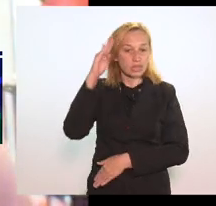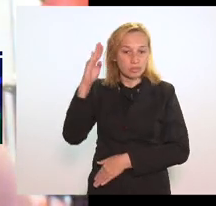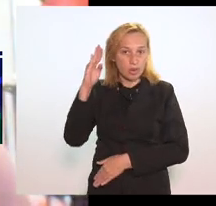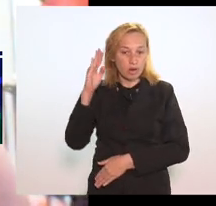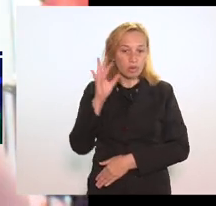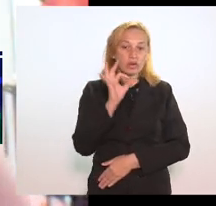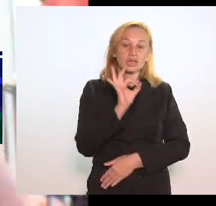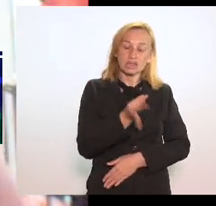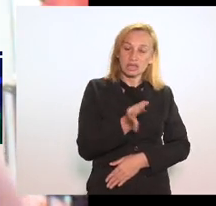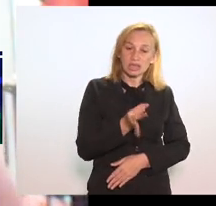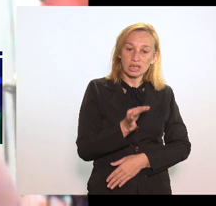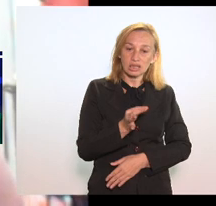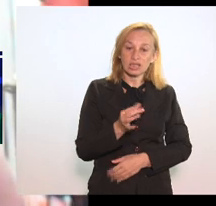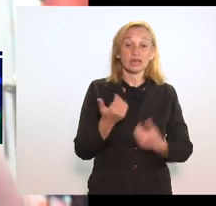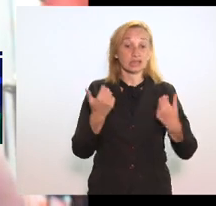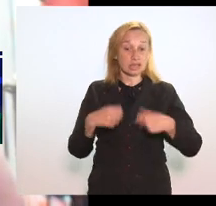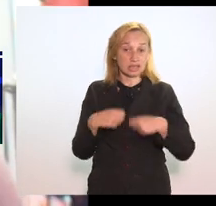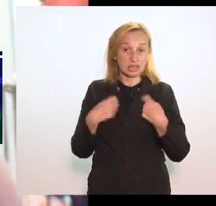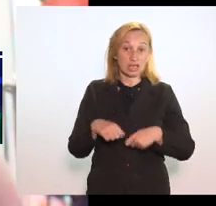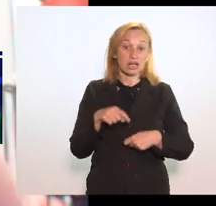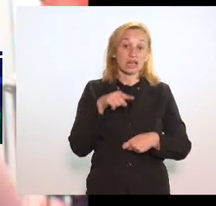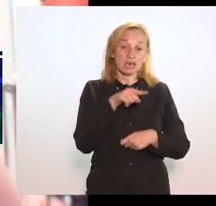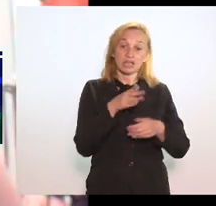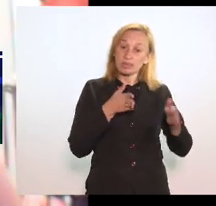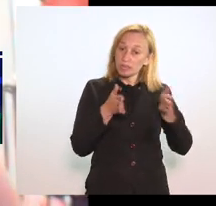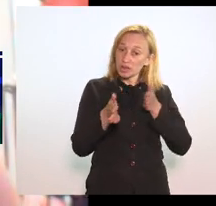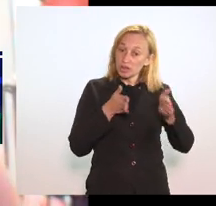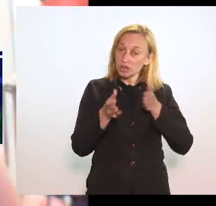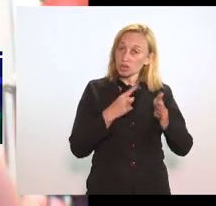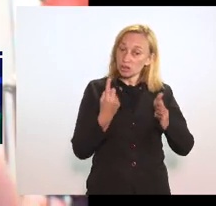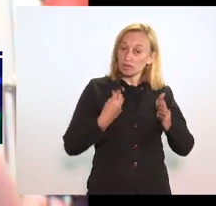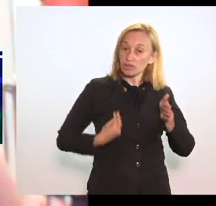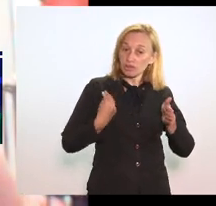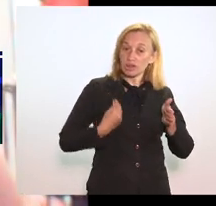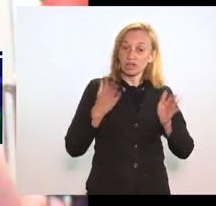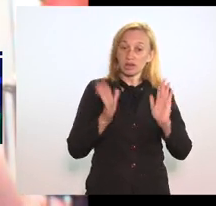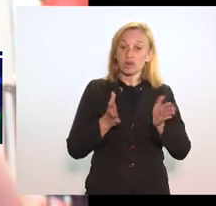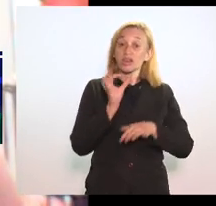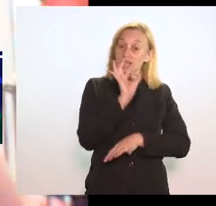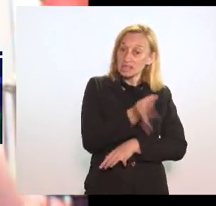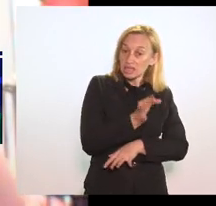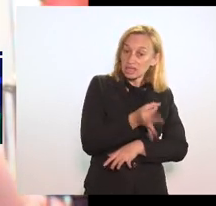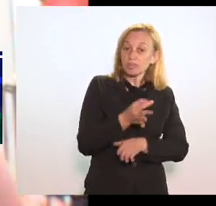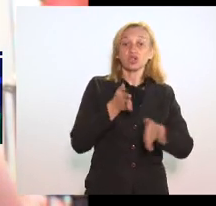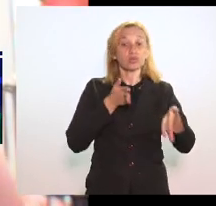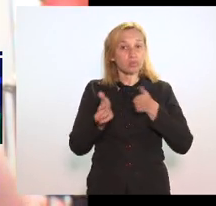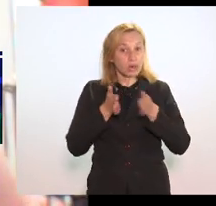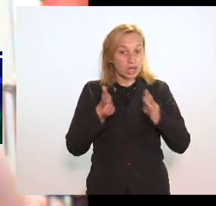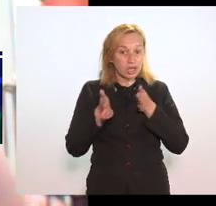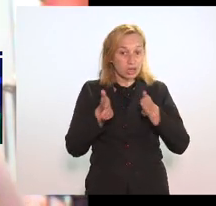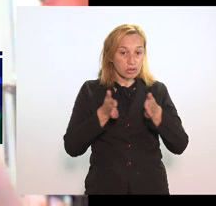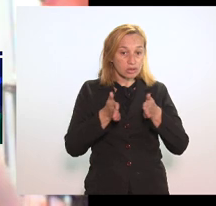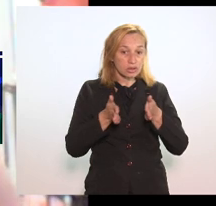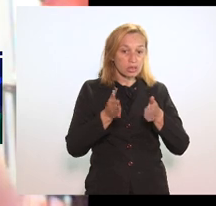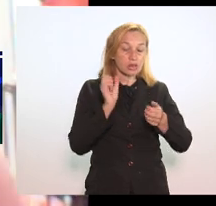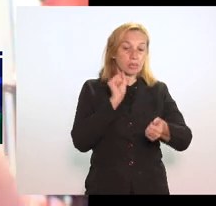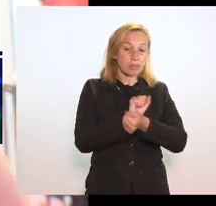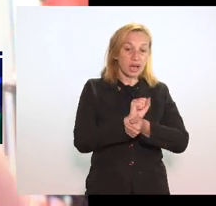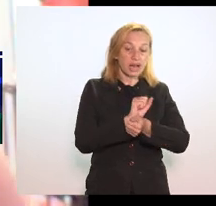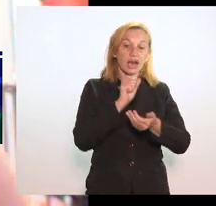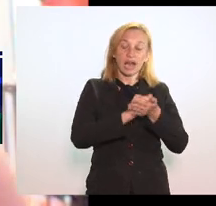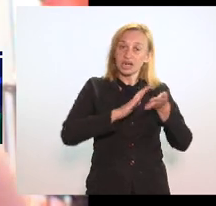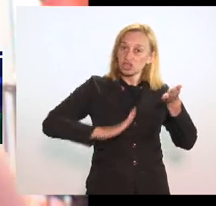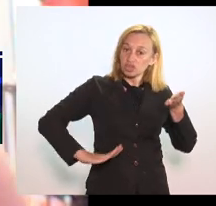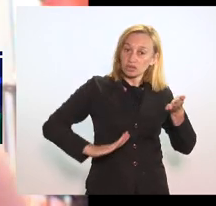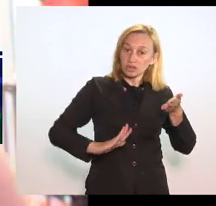amarrando melhor a necessidade de que esse período que a gente vai viver Agora seja de fato um período de suspensão de